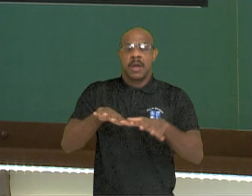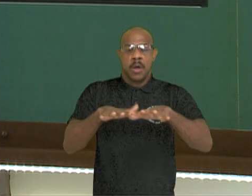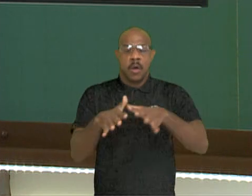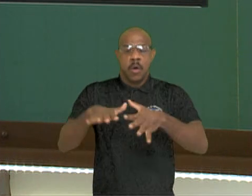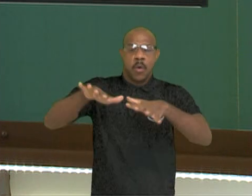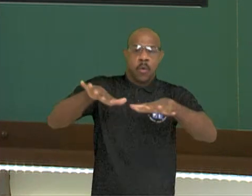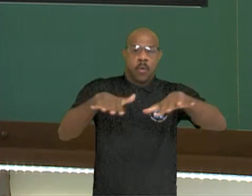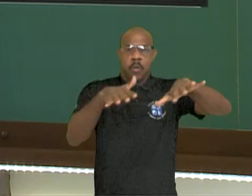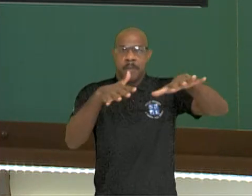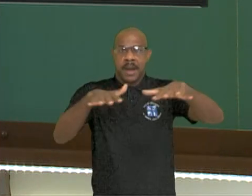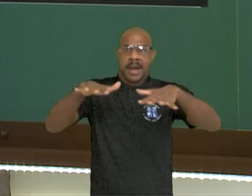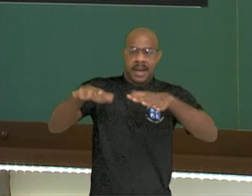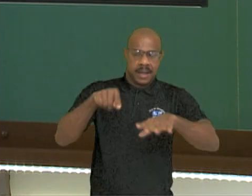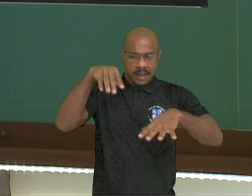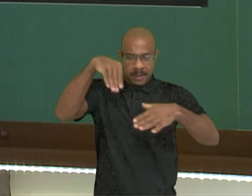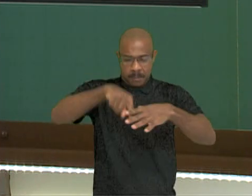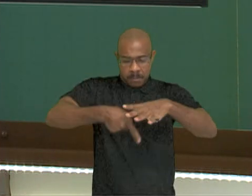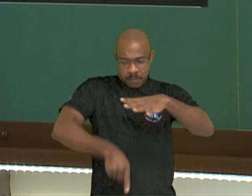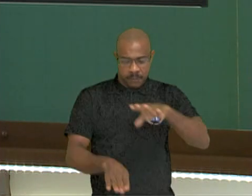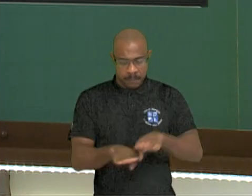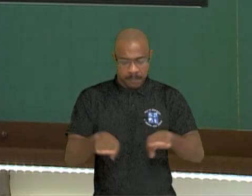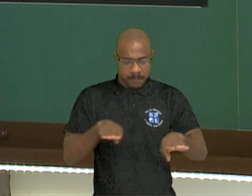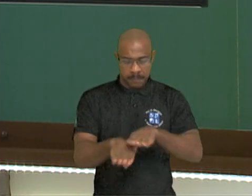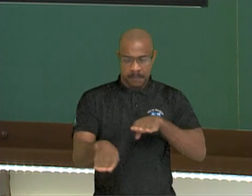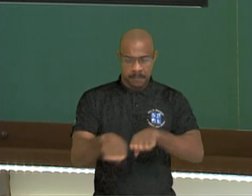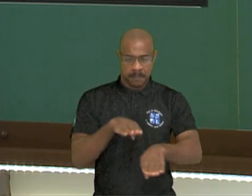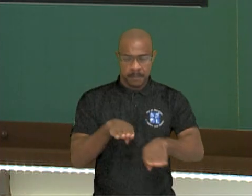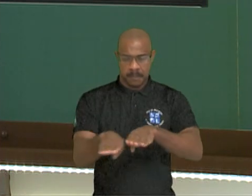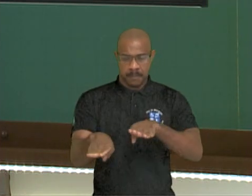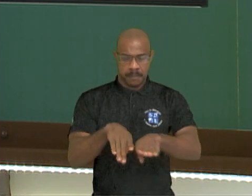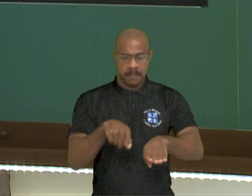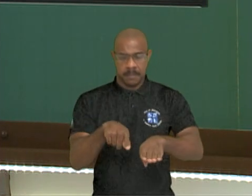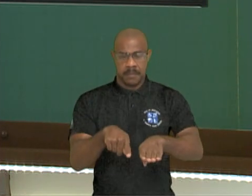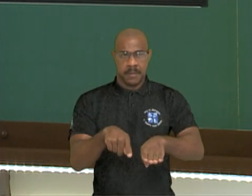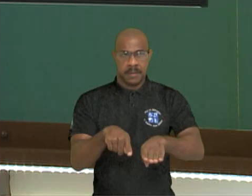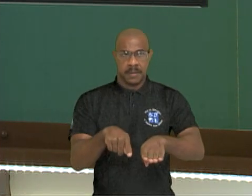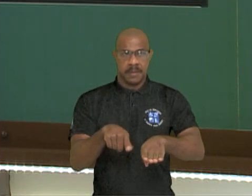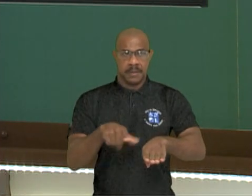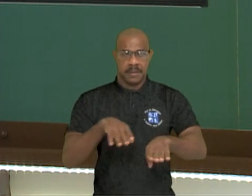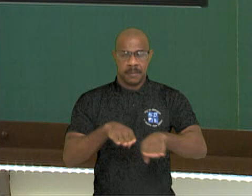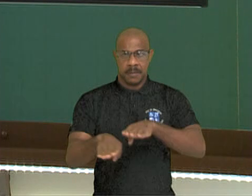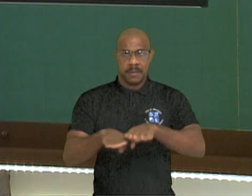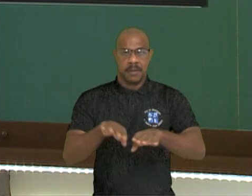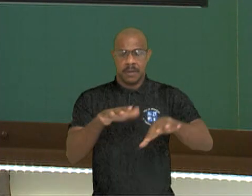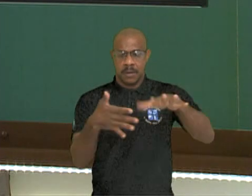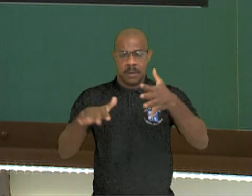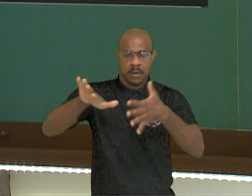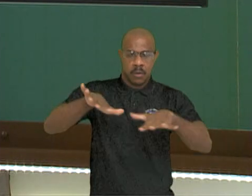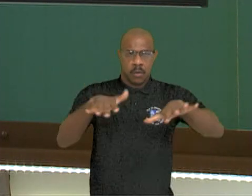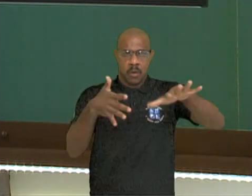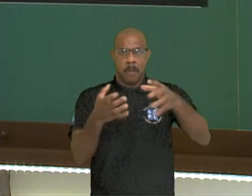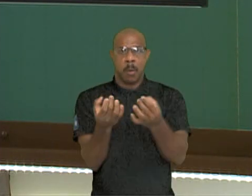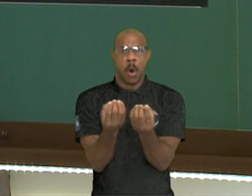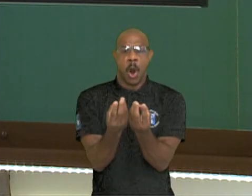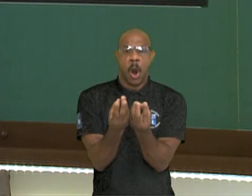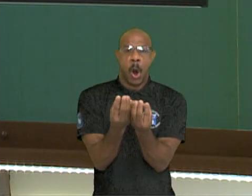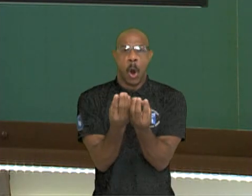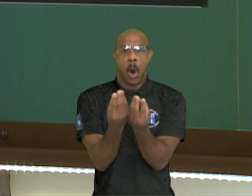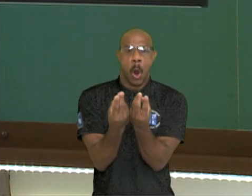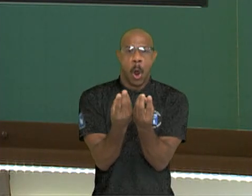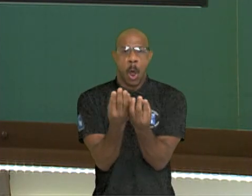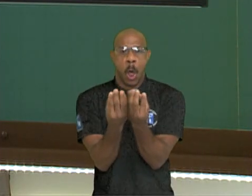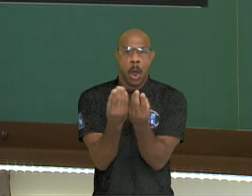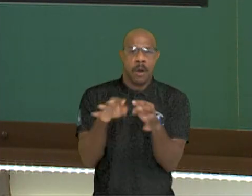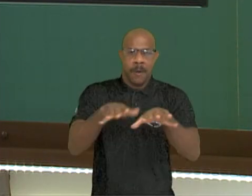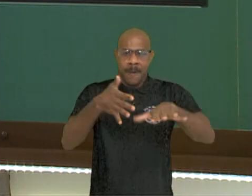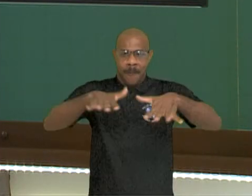em alta temperatura. E aí, conforme esse magma vai se movimentando, vamos dizer assim, borbulhando, para a gente entender